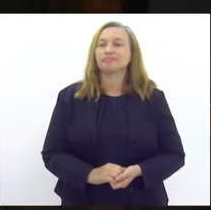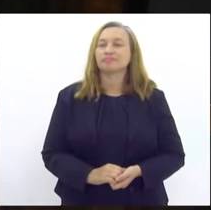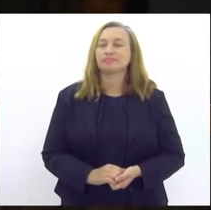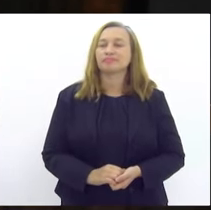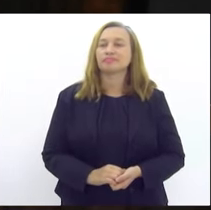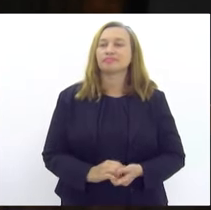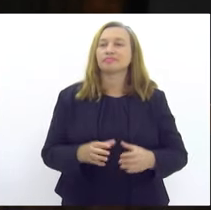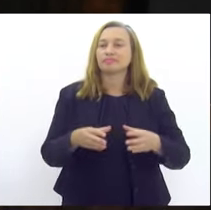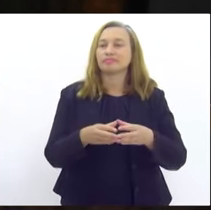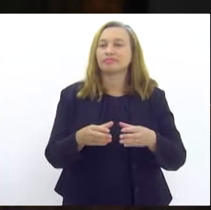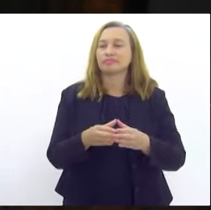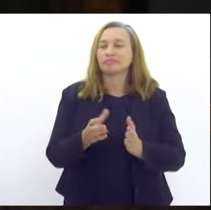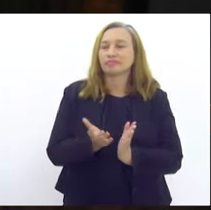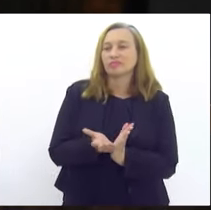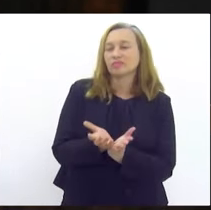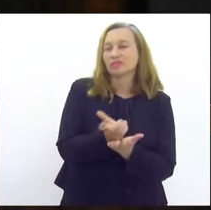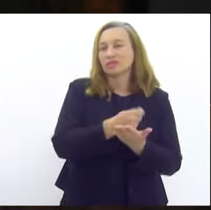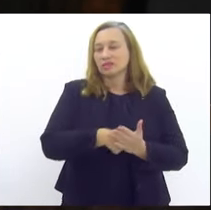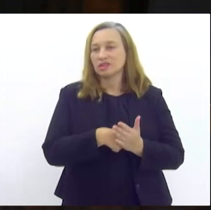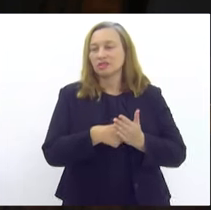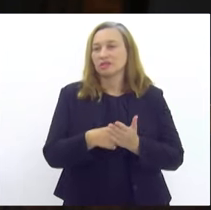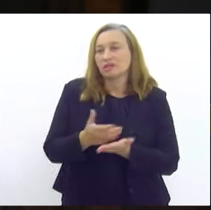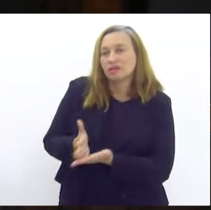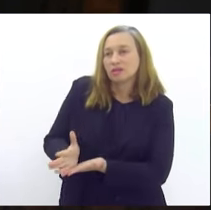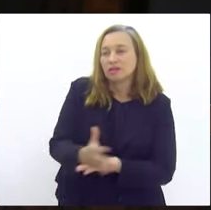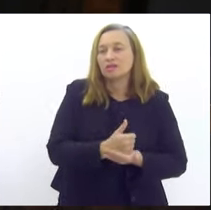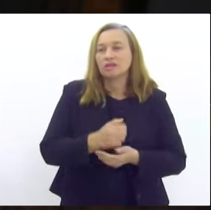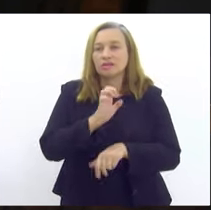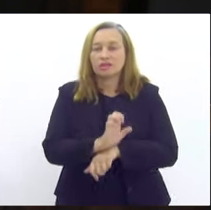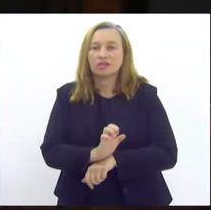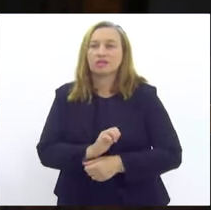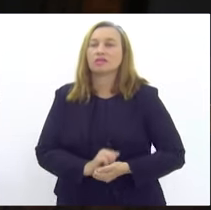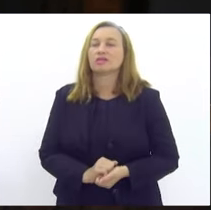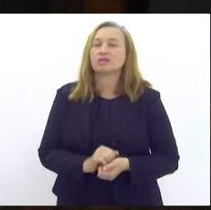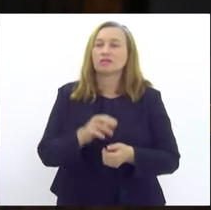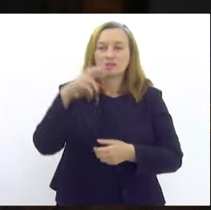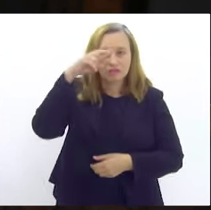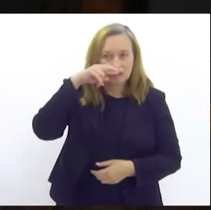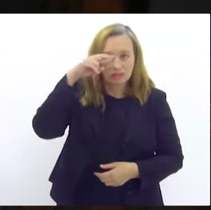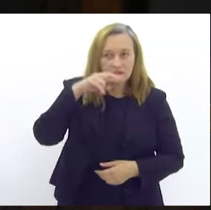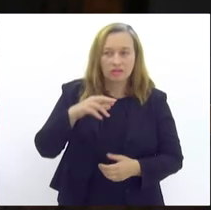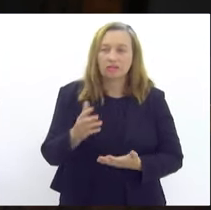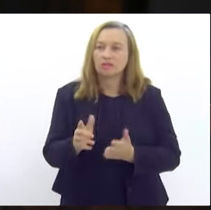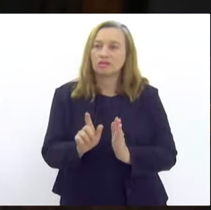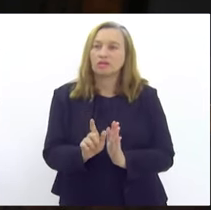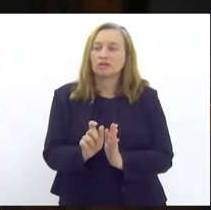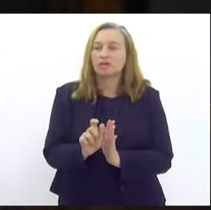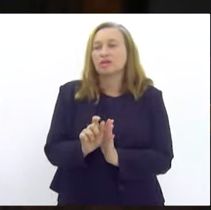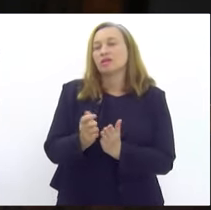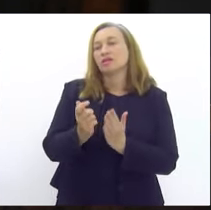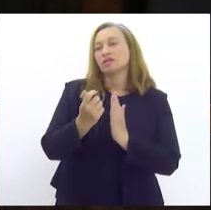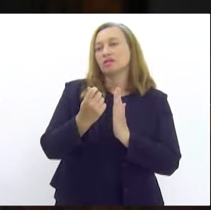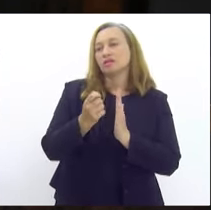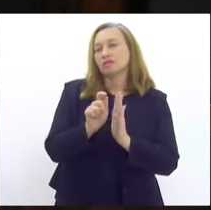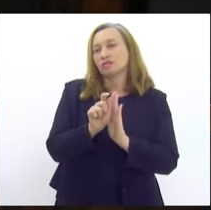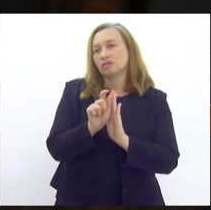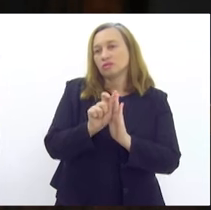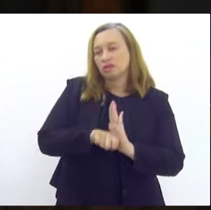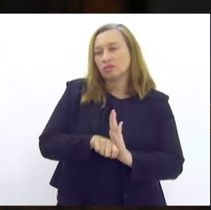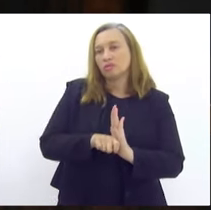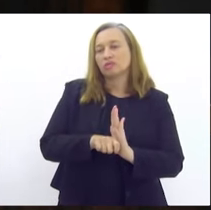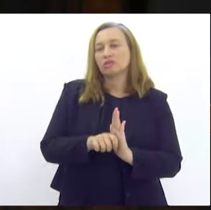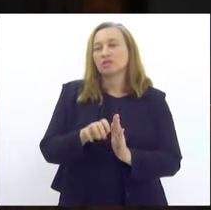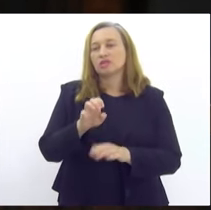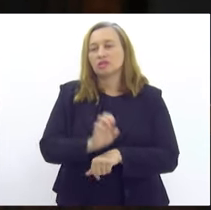Pela Comissão de Tributação, Controle da Arrecadação Estadual, Fiscalização dos Tributos Estaduais,